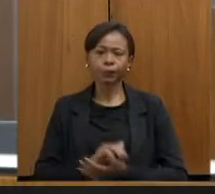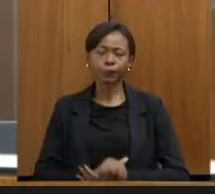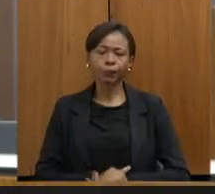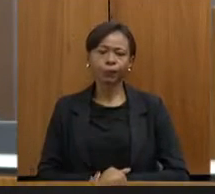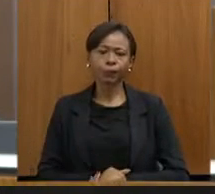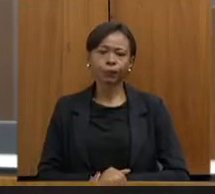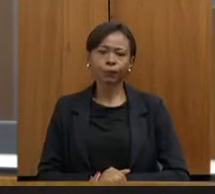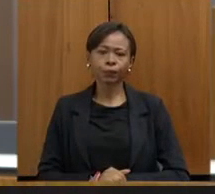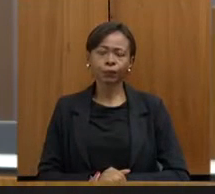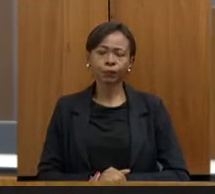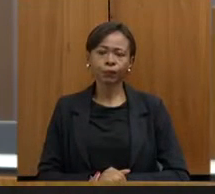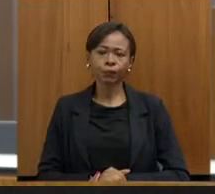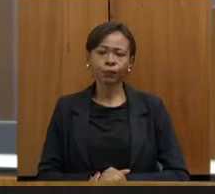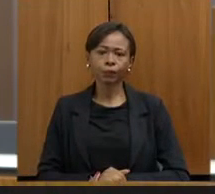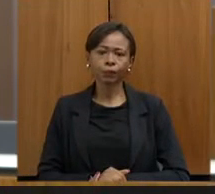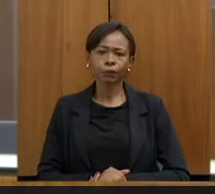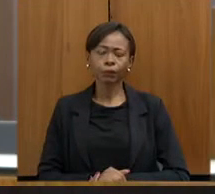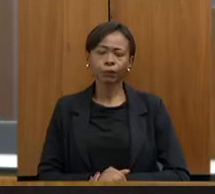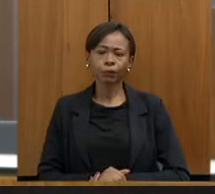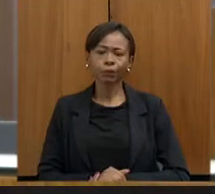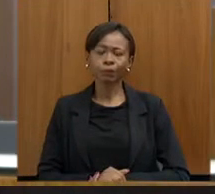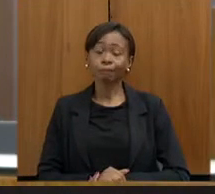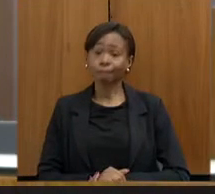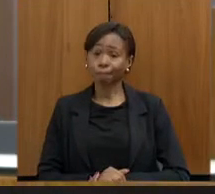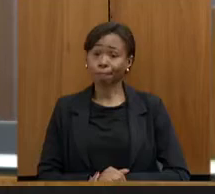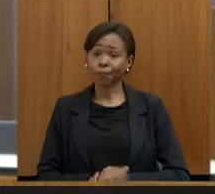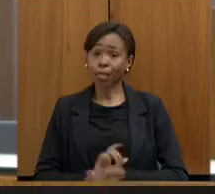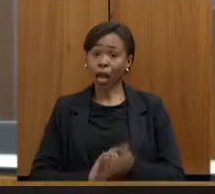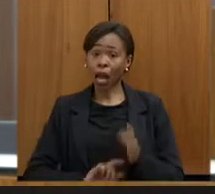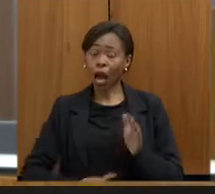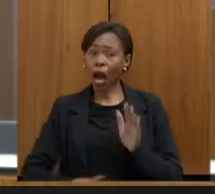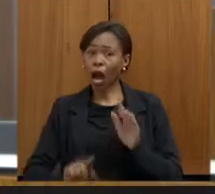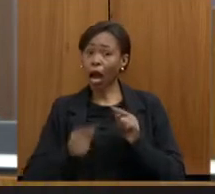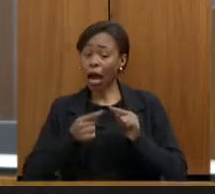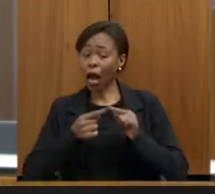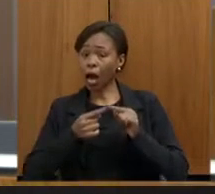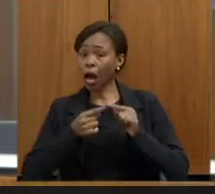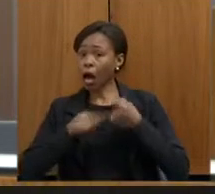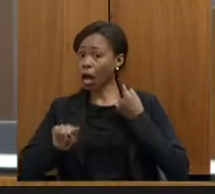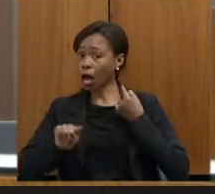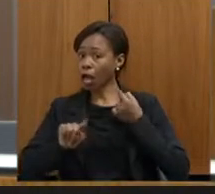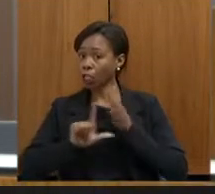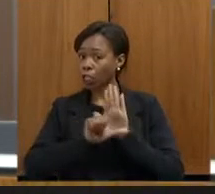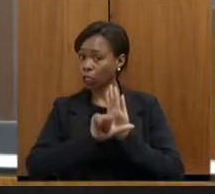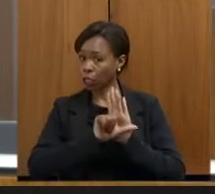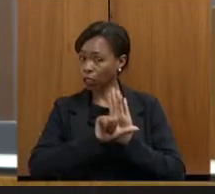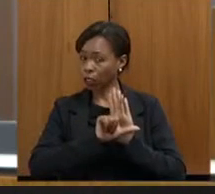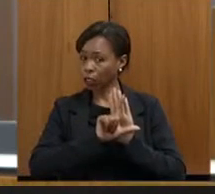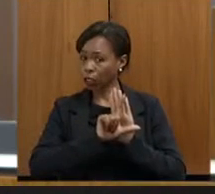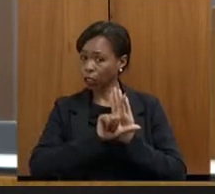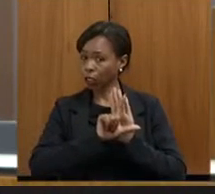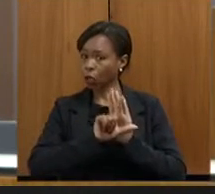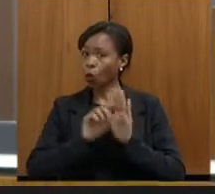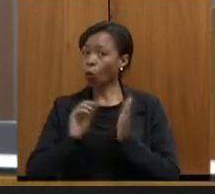não confundir a irregularidade com a questão da clandestinidade.